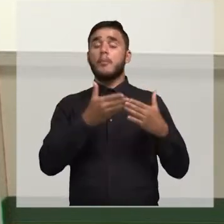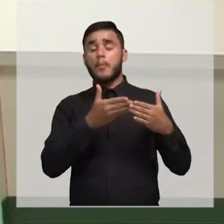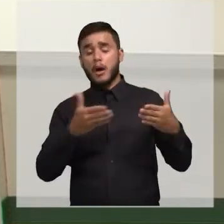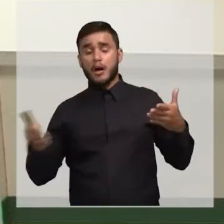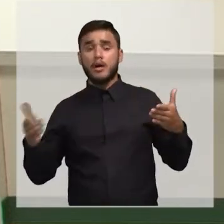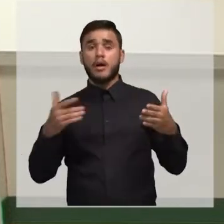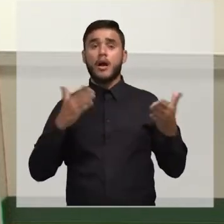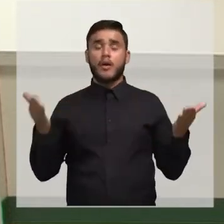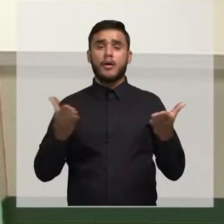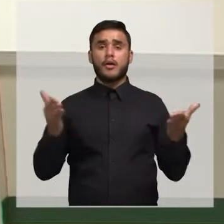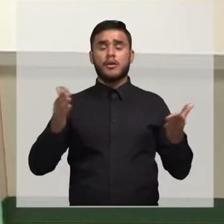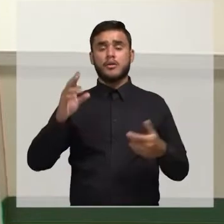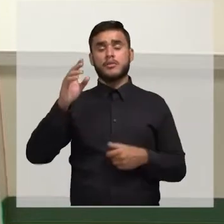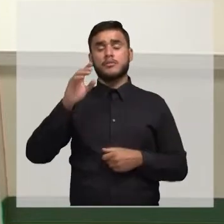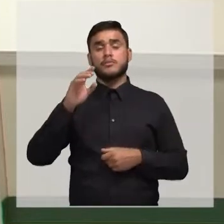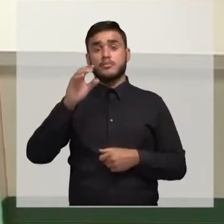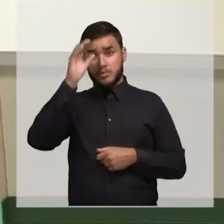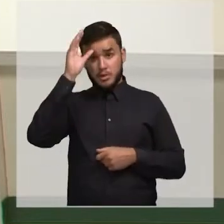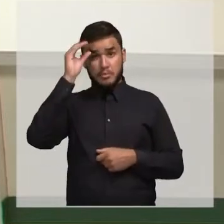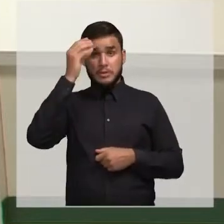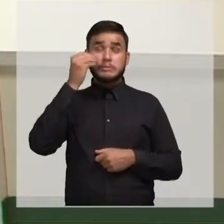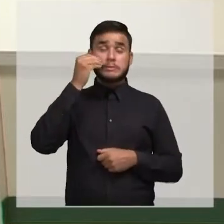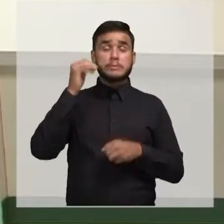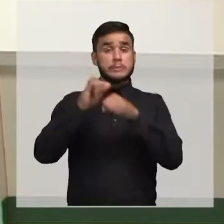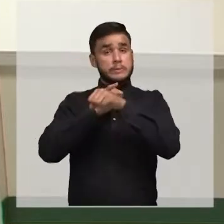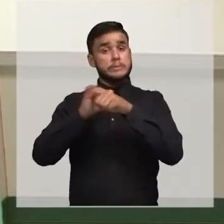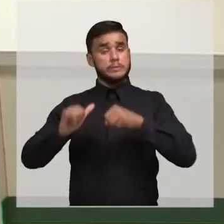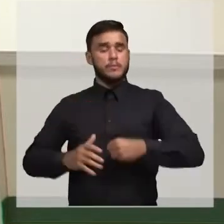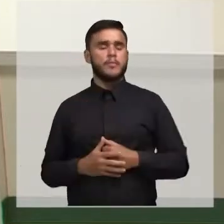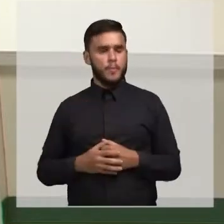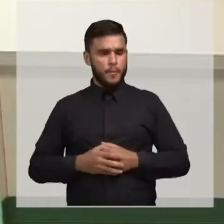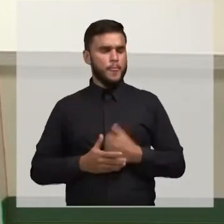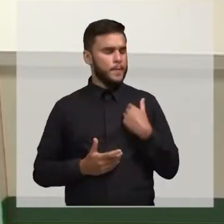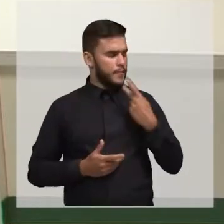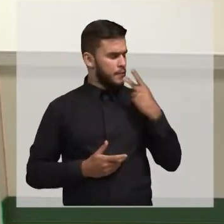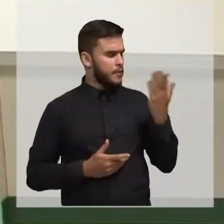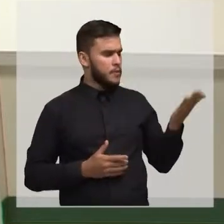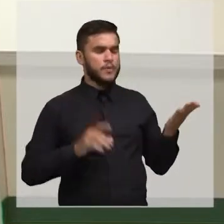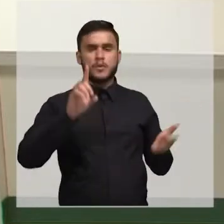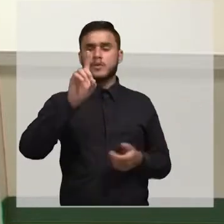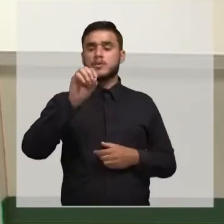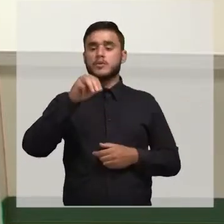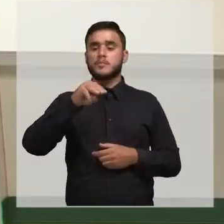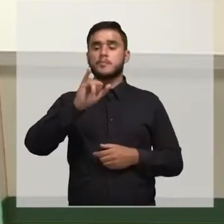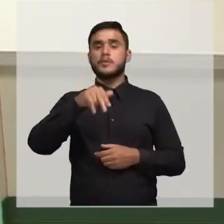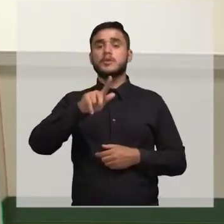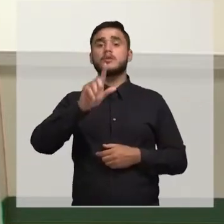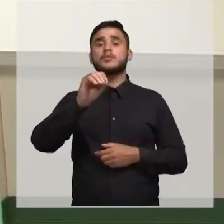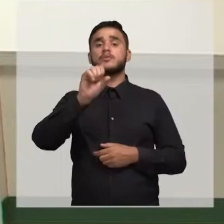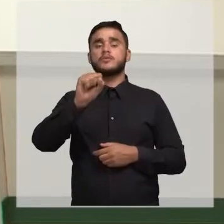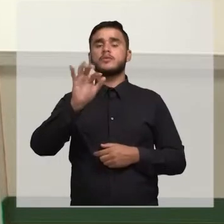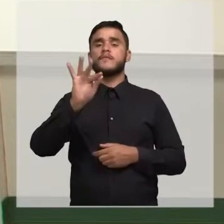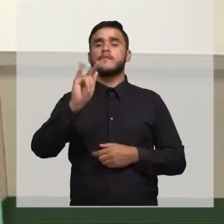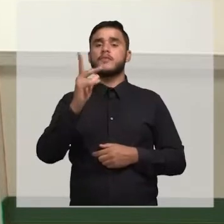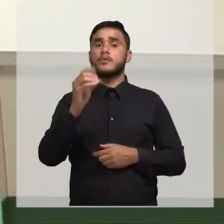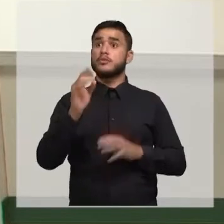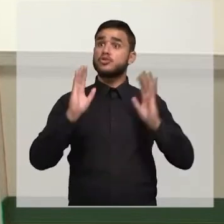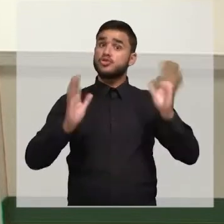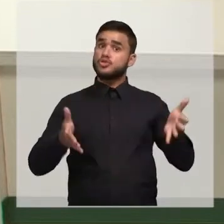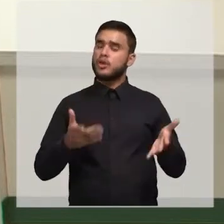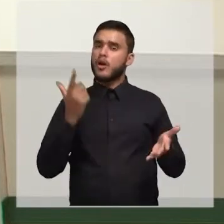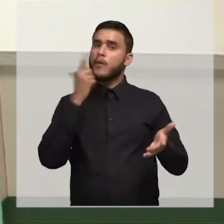Eu me interrompi só para dizer o seguinte, esses 2 caras aí, o Domingos Filho e o Eunício, já foram de lá. Eles estão